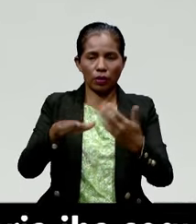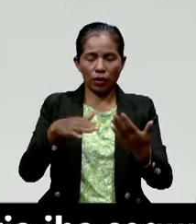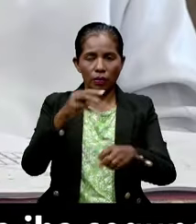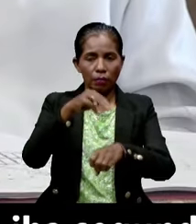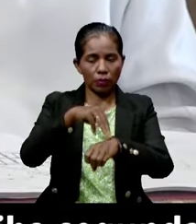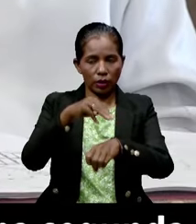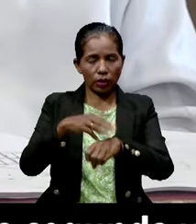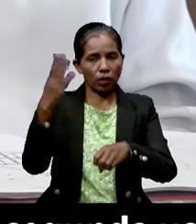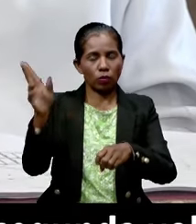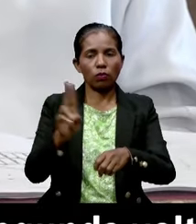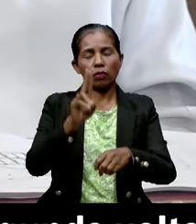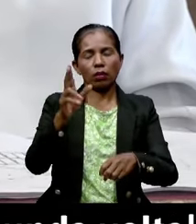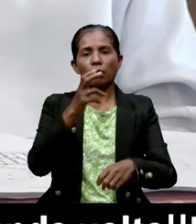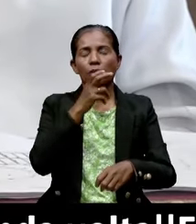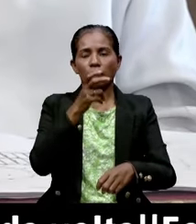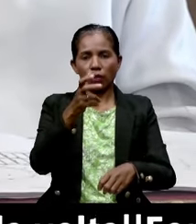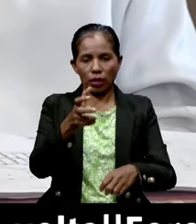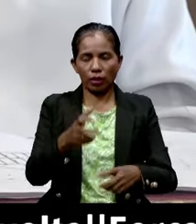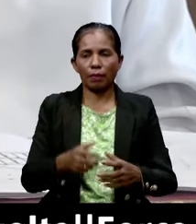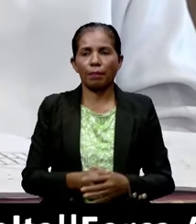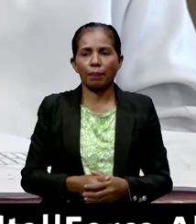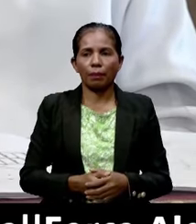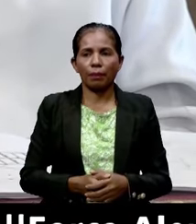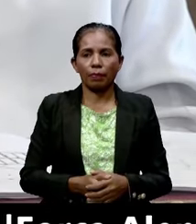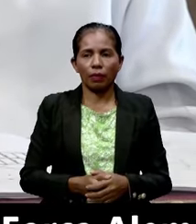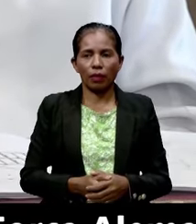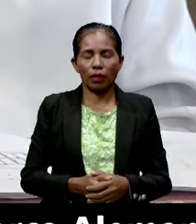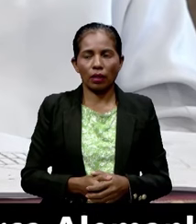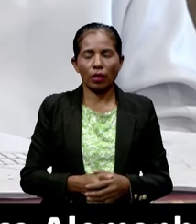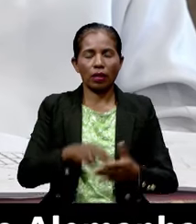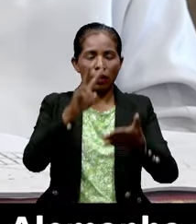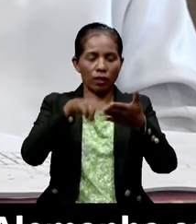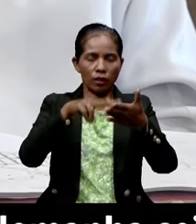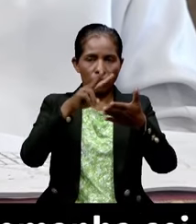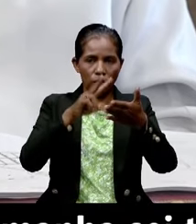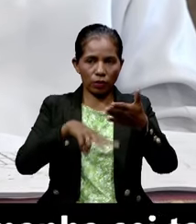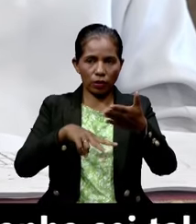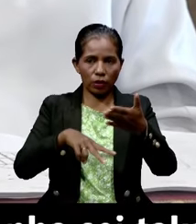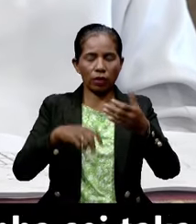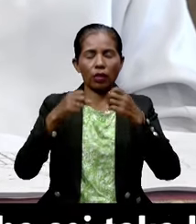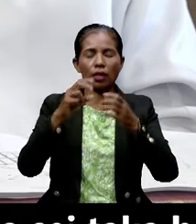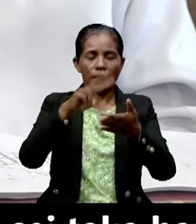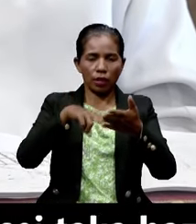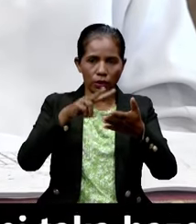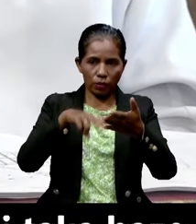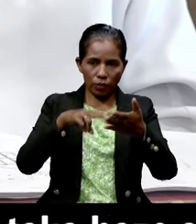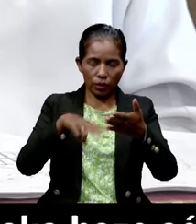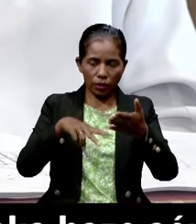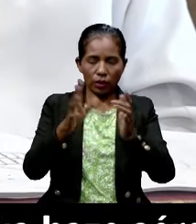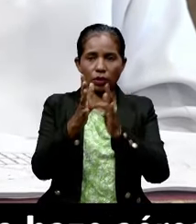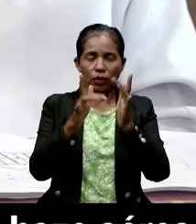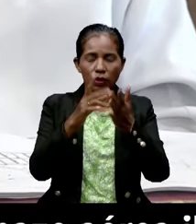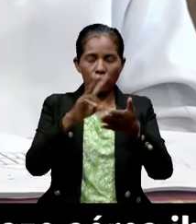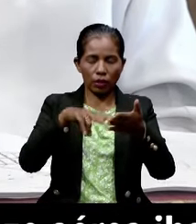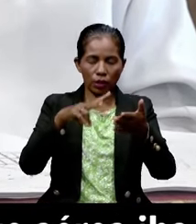em português e as leituras são em tetun, a oração